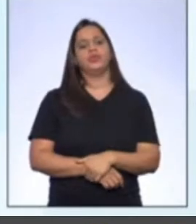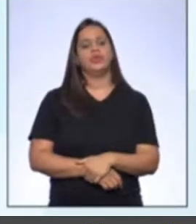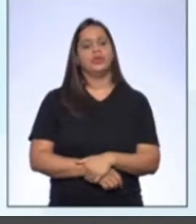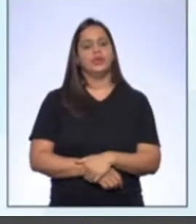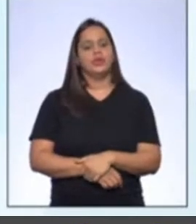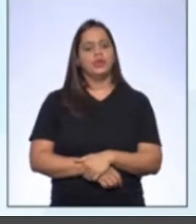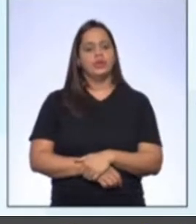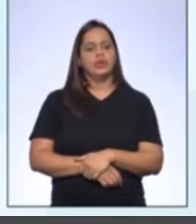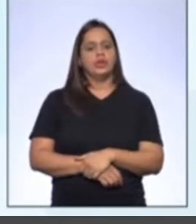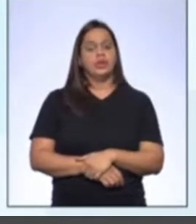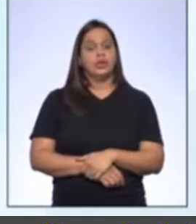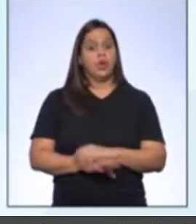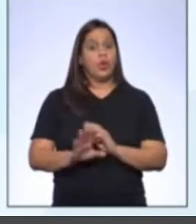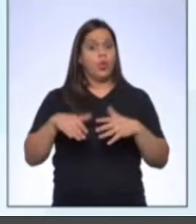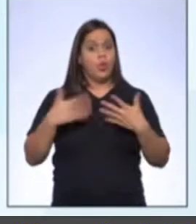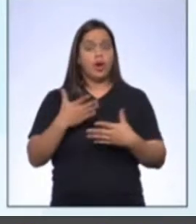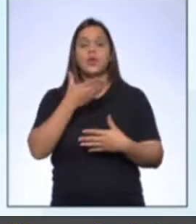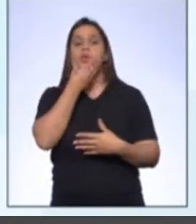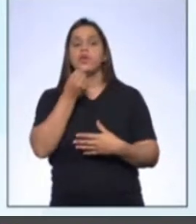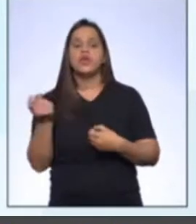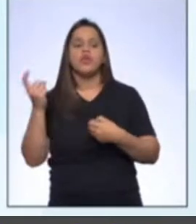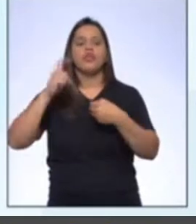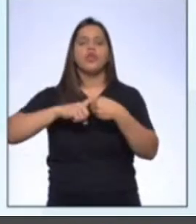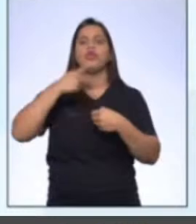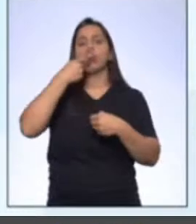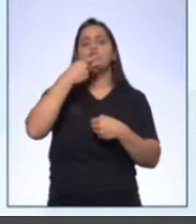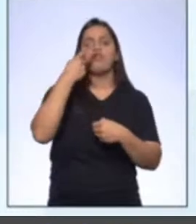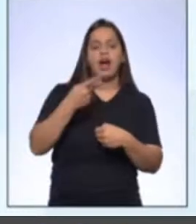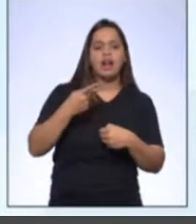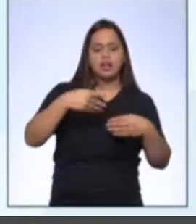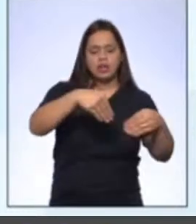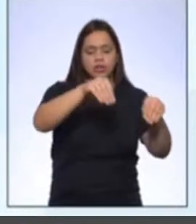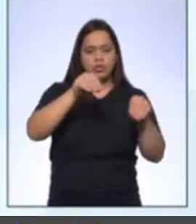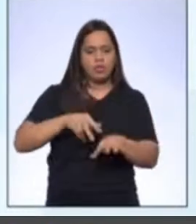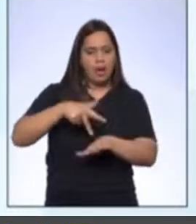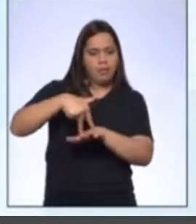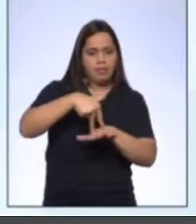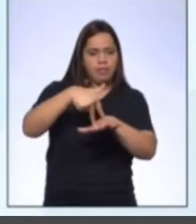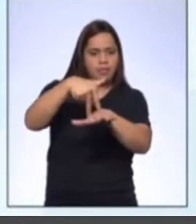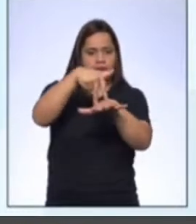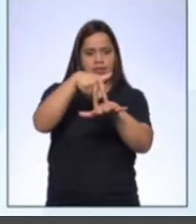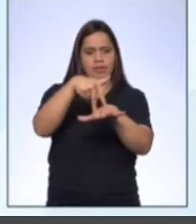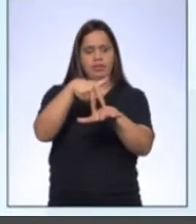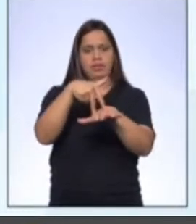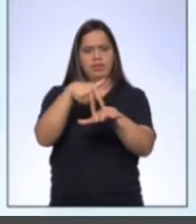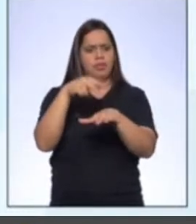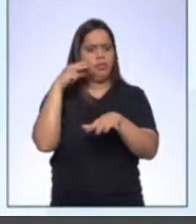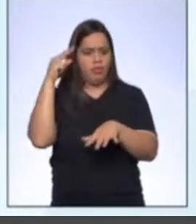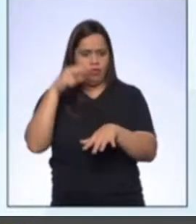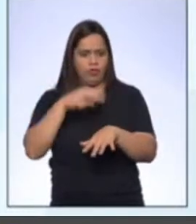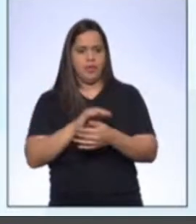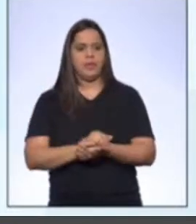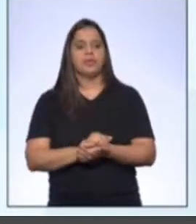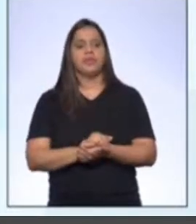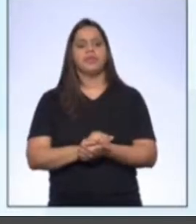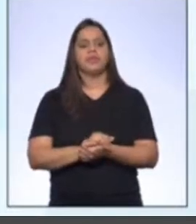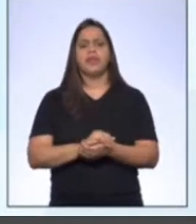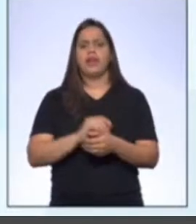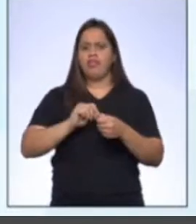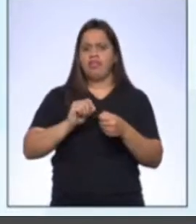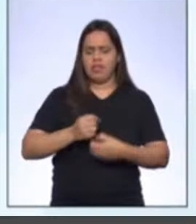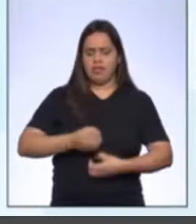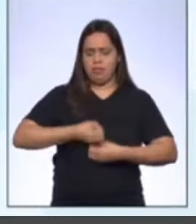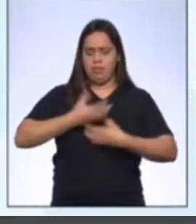Na primeira semana, quando o menino voltou falando lá no tapete voador. Vamos lá no trecho do texto que fala disso, né? Fazia poesia no tapete